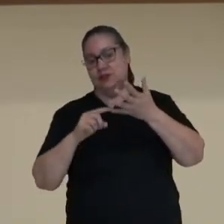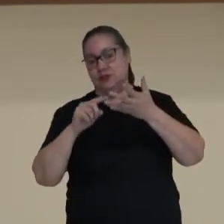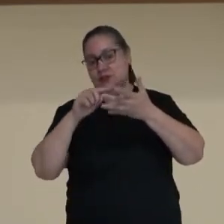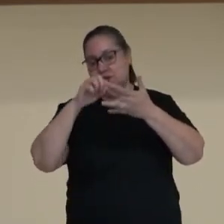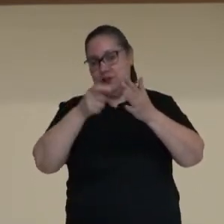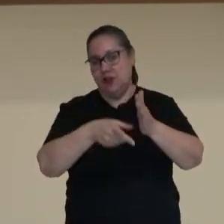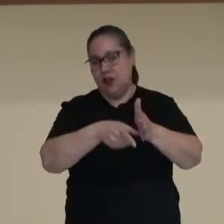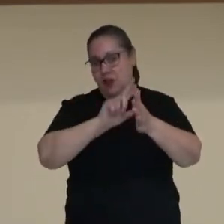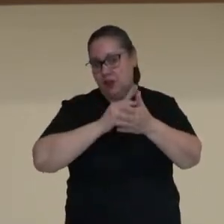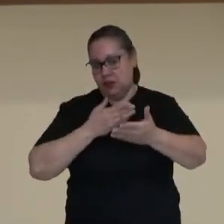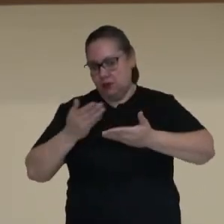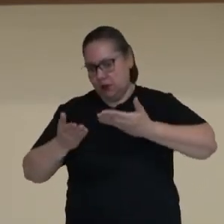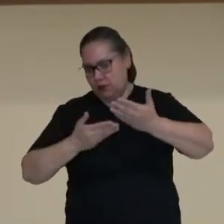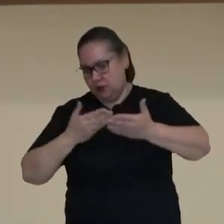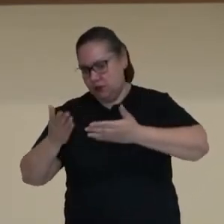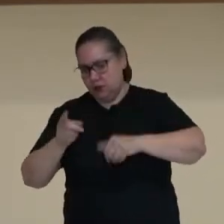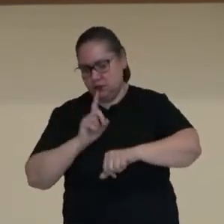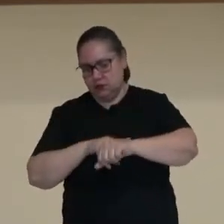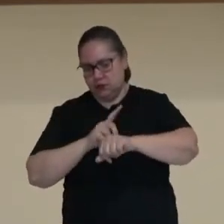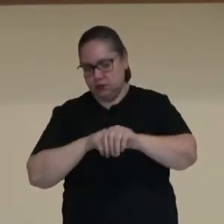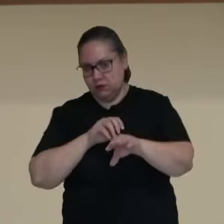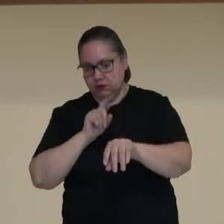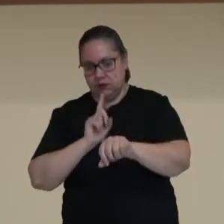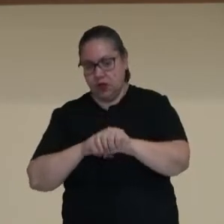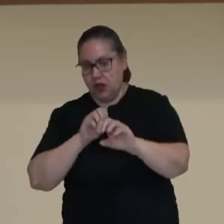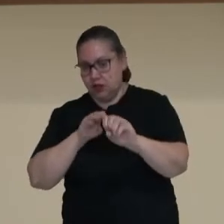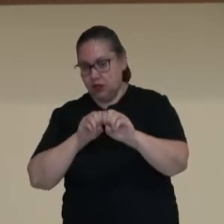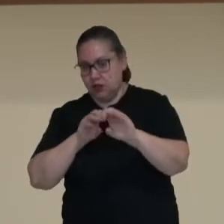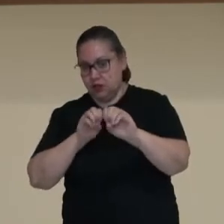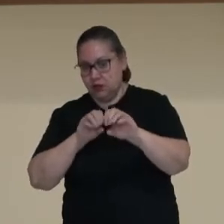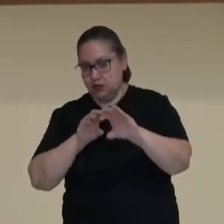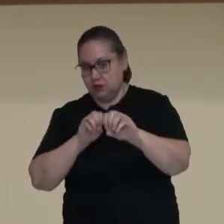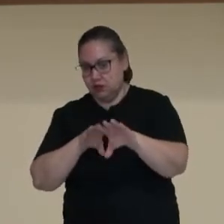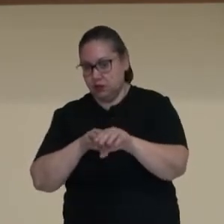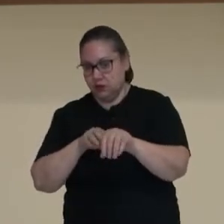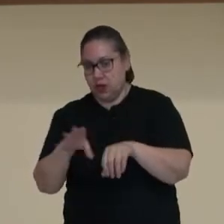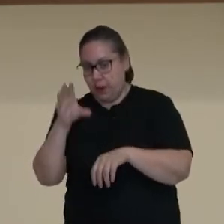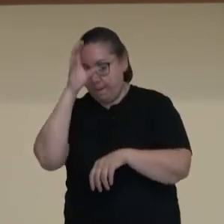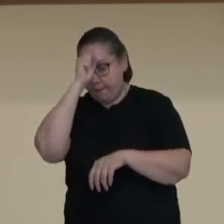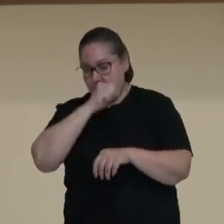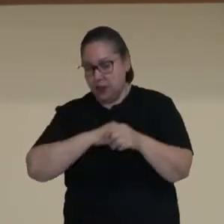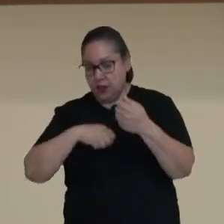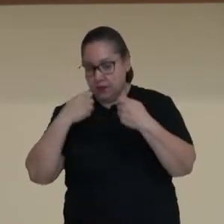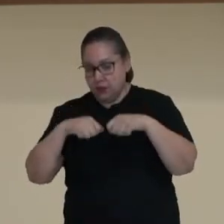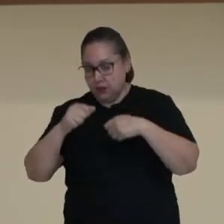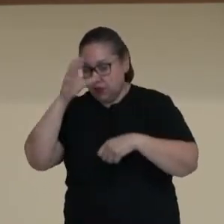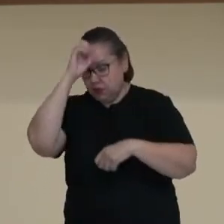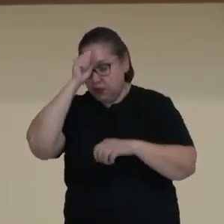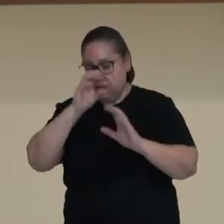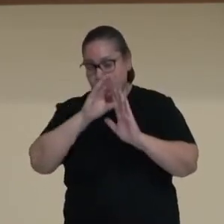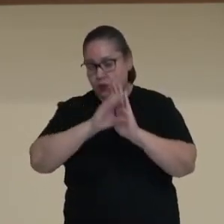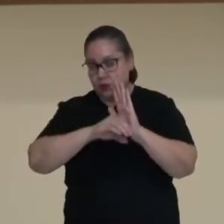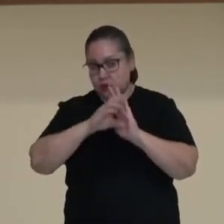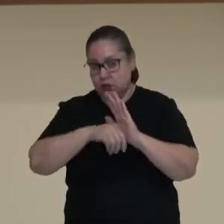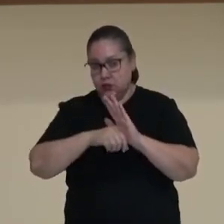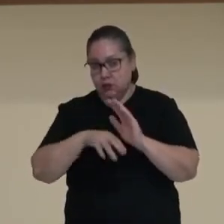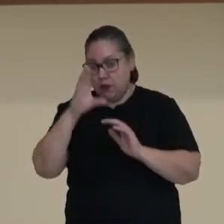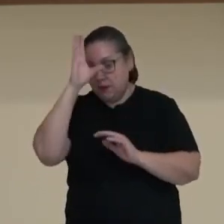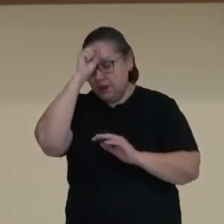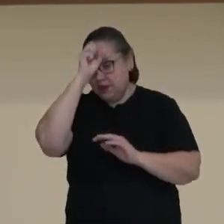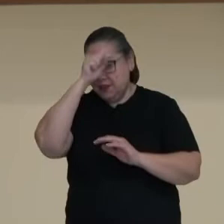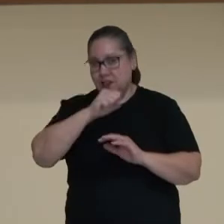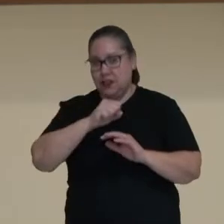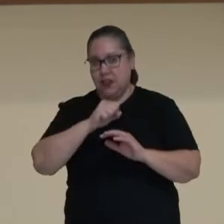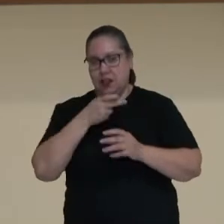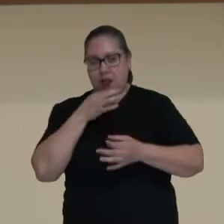Antes do debate, vinha o momento da lição, da lectio, né? Eu tenho que aprender os conceitos, tenho que aprender